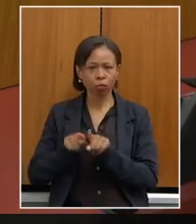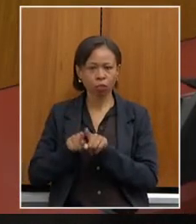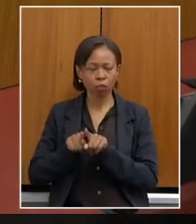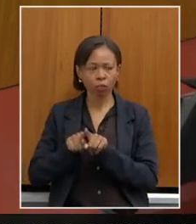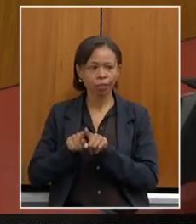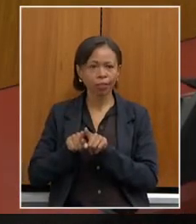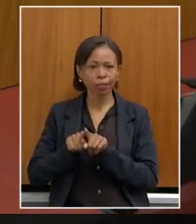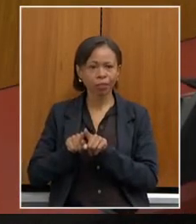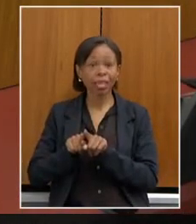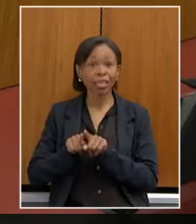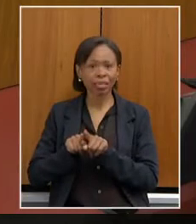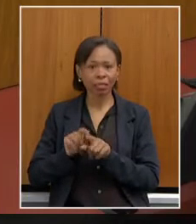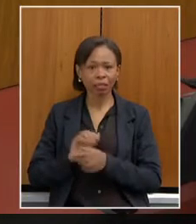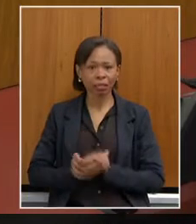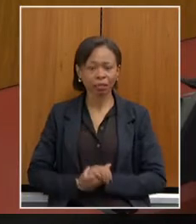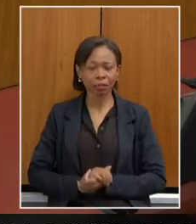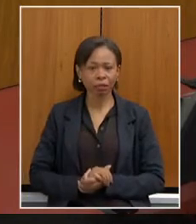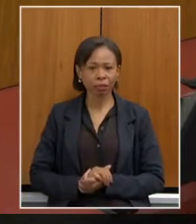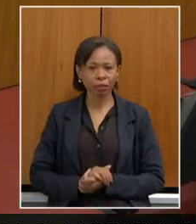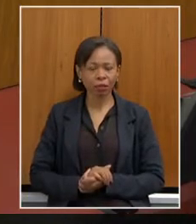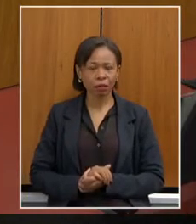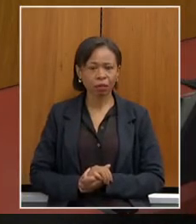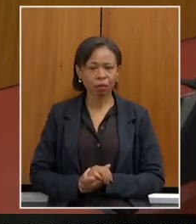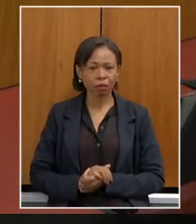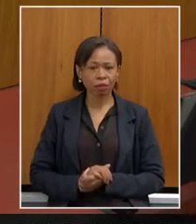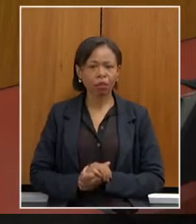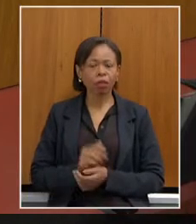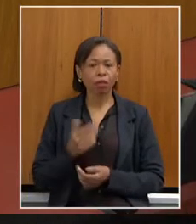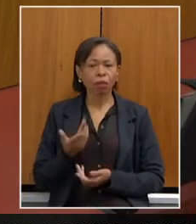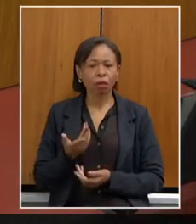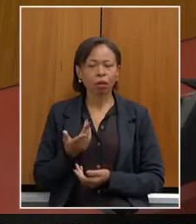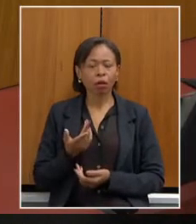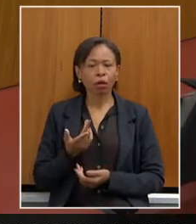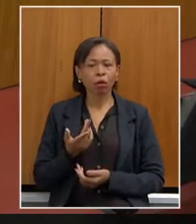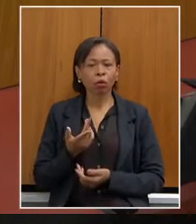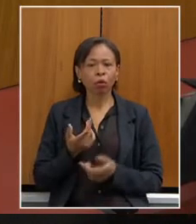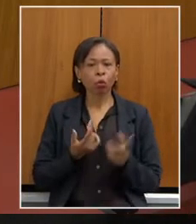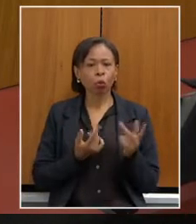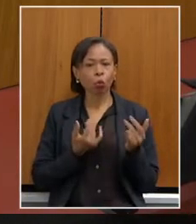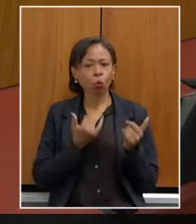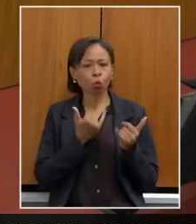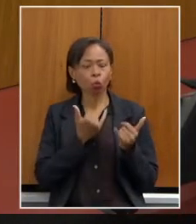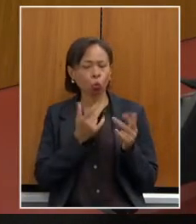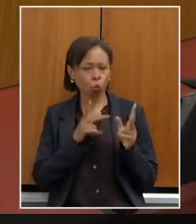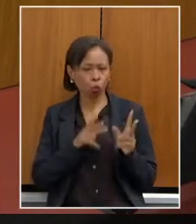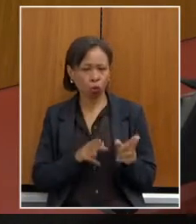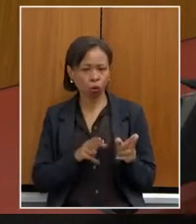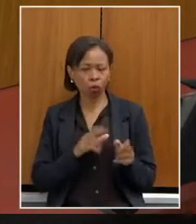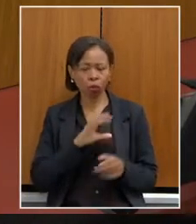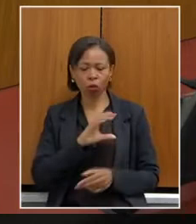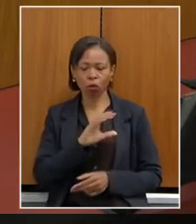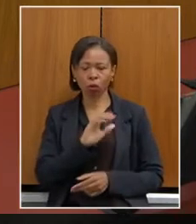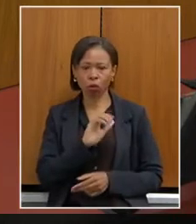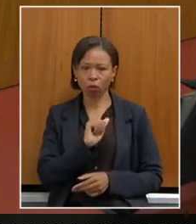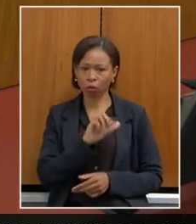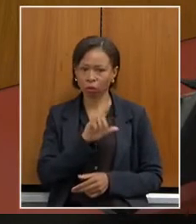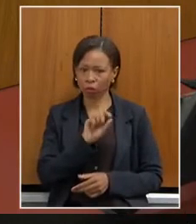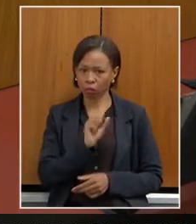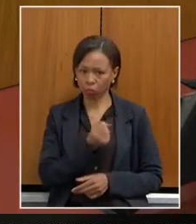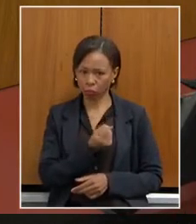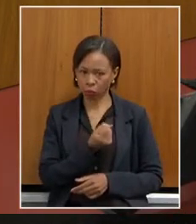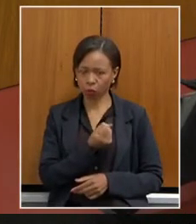avalizando avalizando aí nosso presidente o Carlos Pimenta deputado Pimenta onde